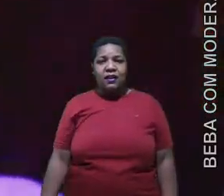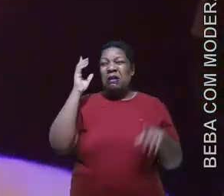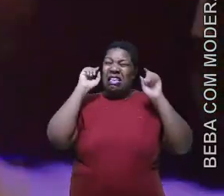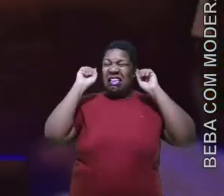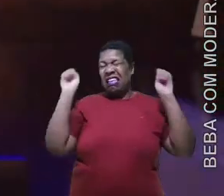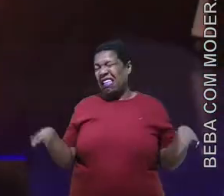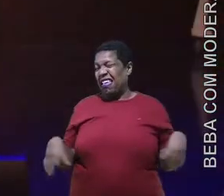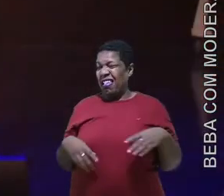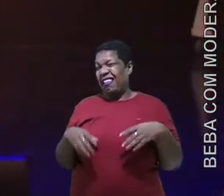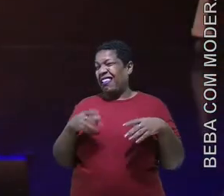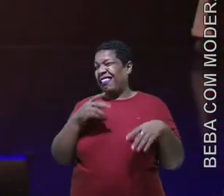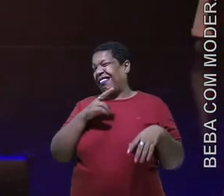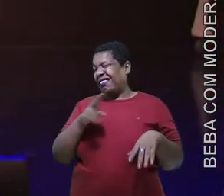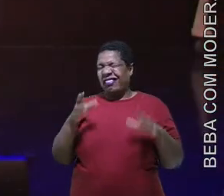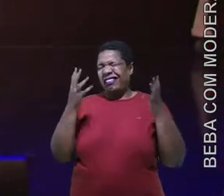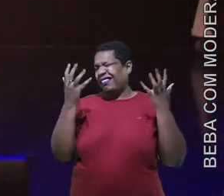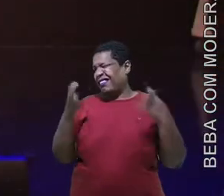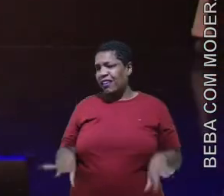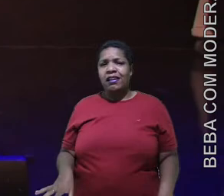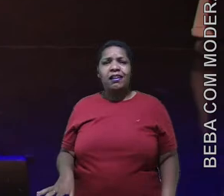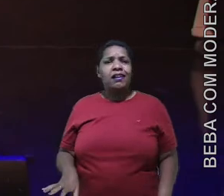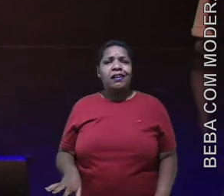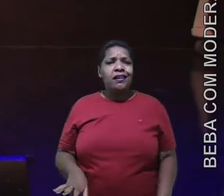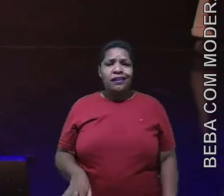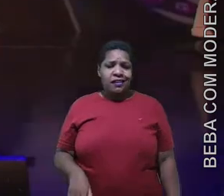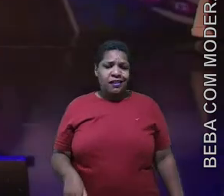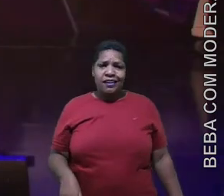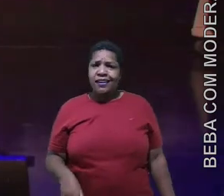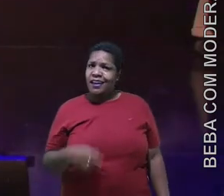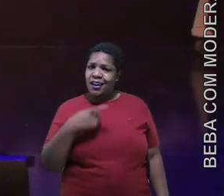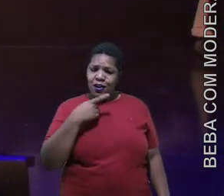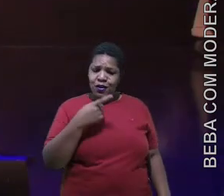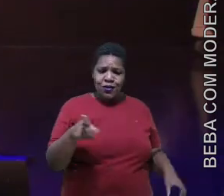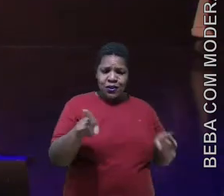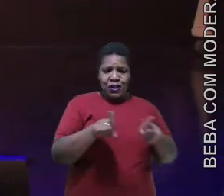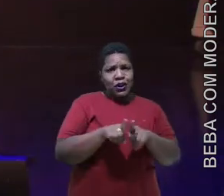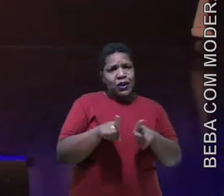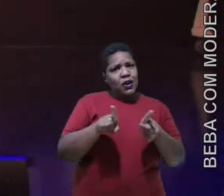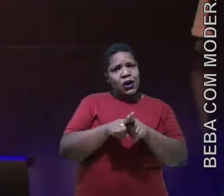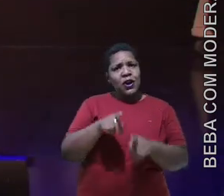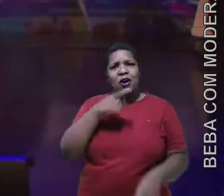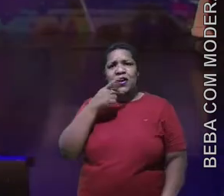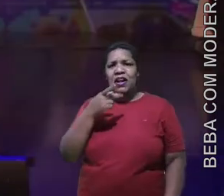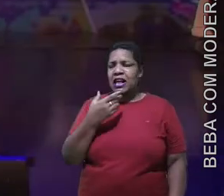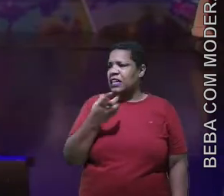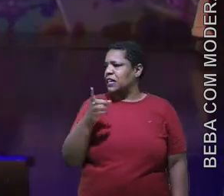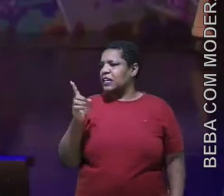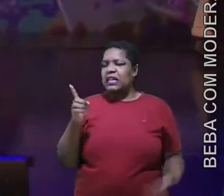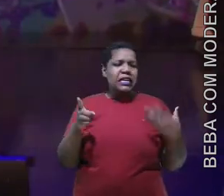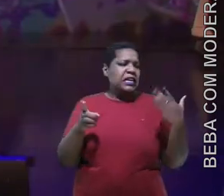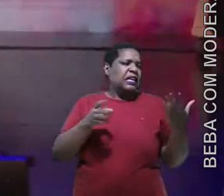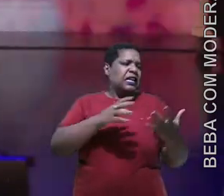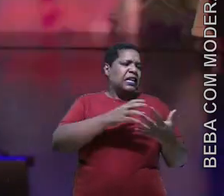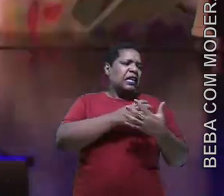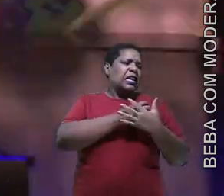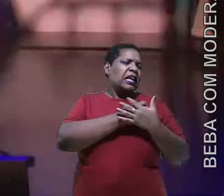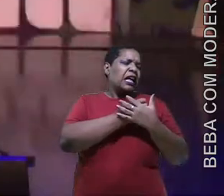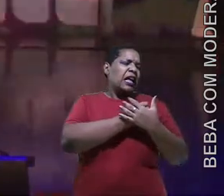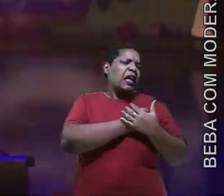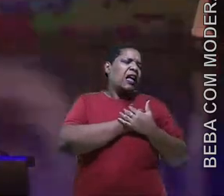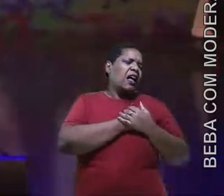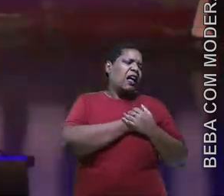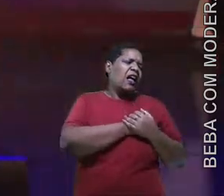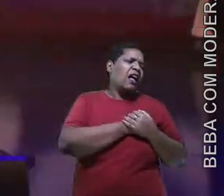não quer saber mais eu vou colar não quer saber do meu nome não direita bem três querida